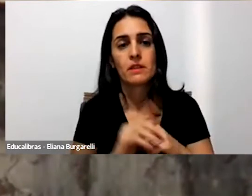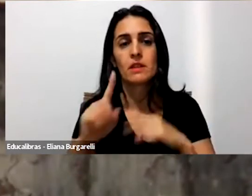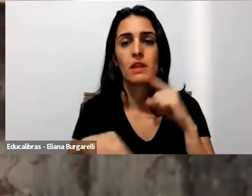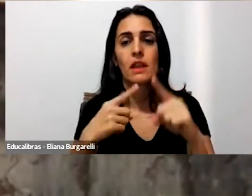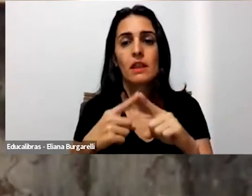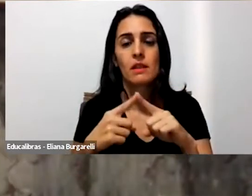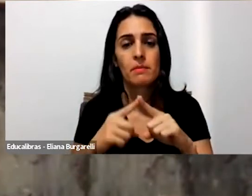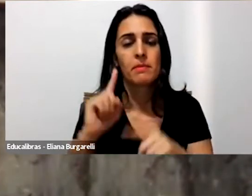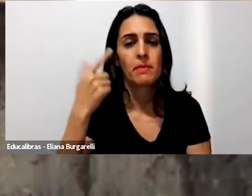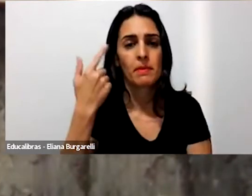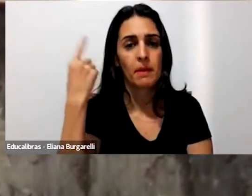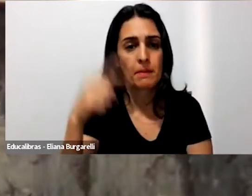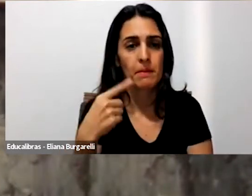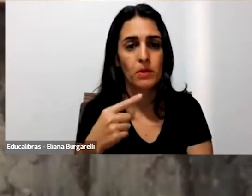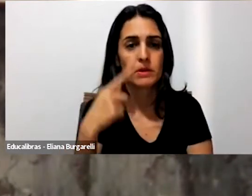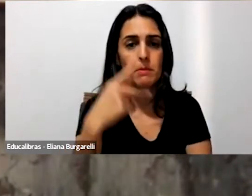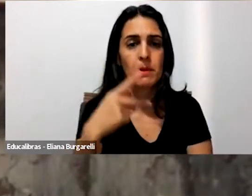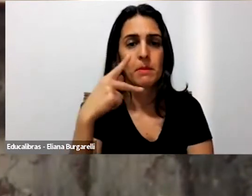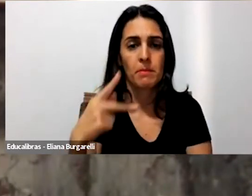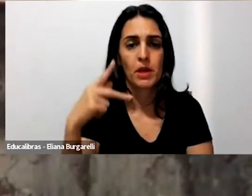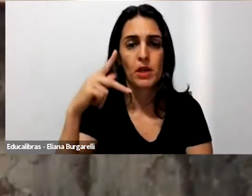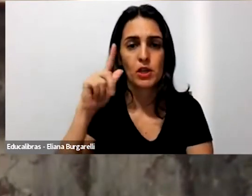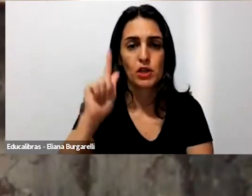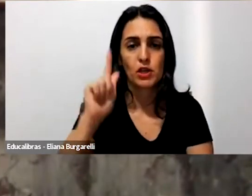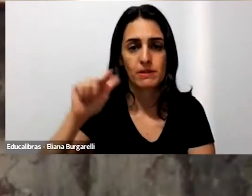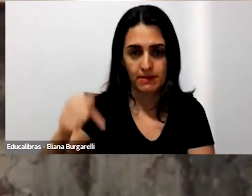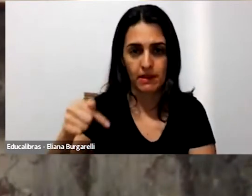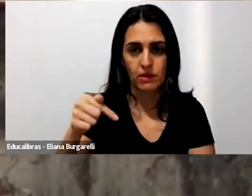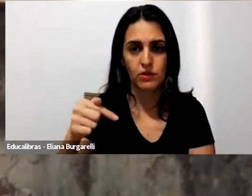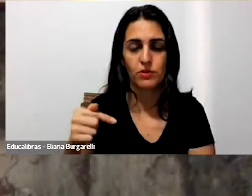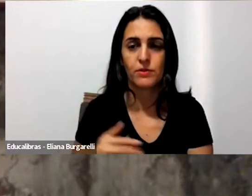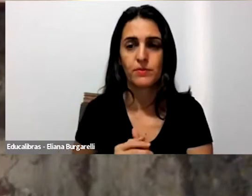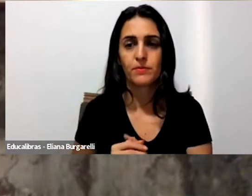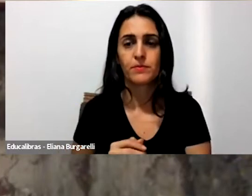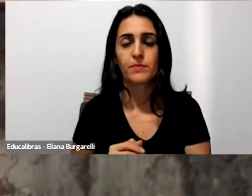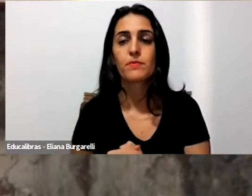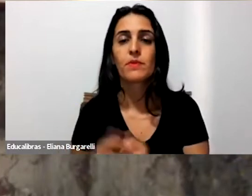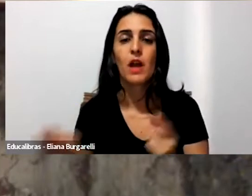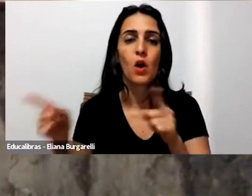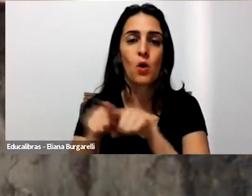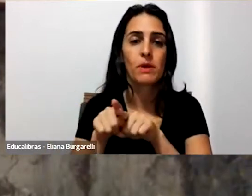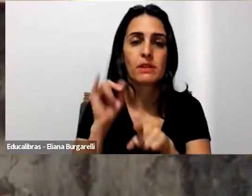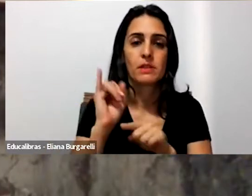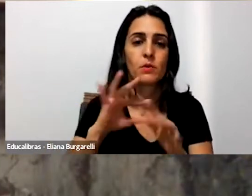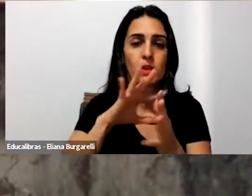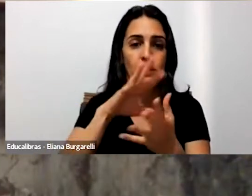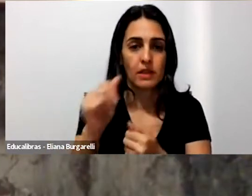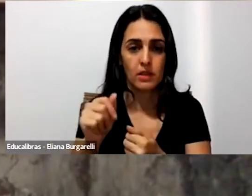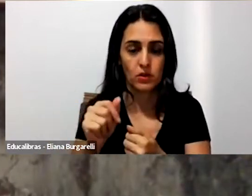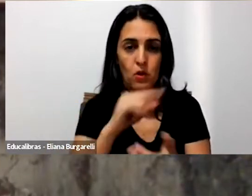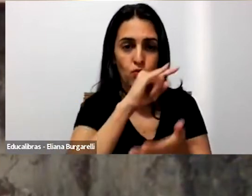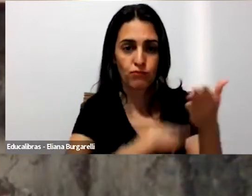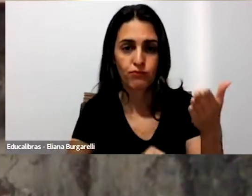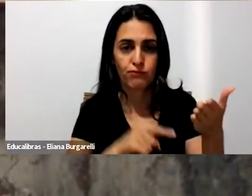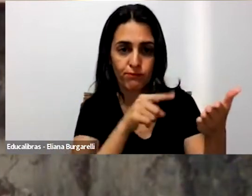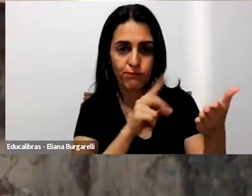PPG-7, por exemplo, não tem o PPG-7 para o resto da Bacia Amazônica. Tá? E a cooperação internacional hoje, nos moldes que ela acontece,